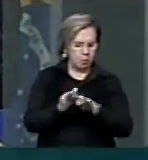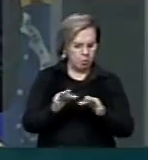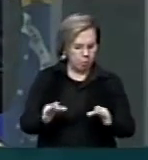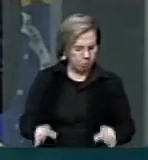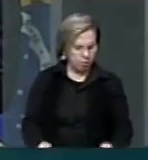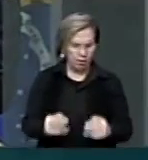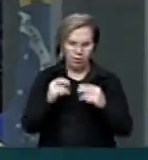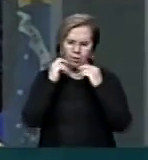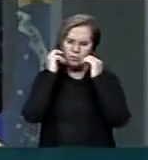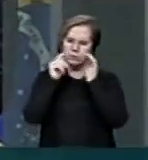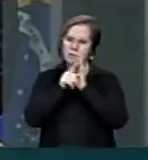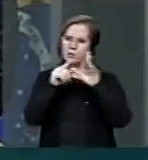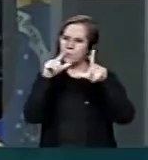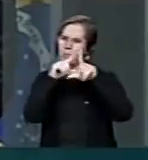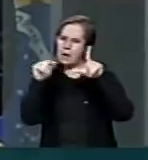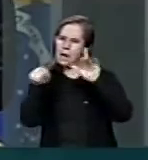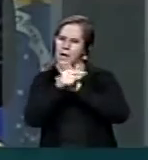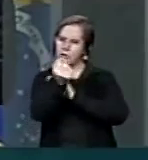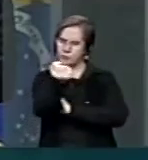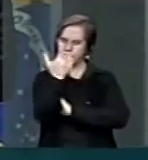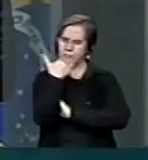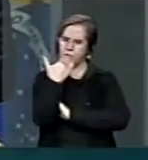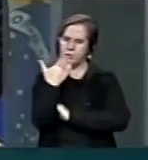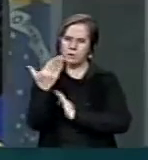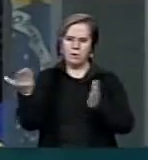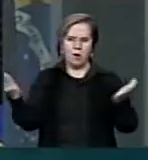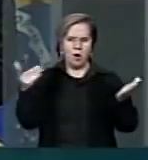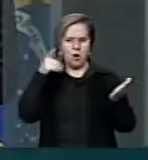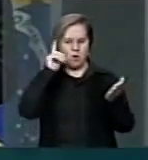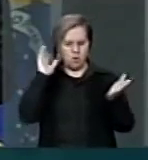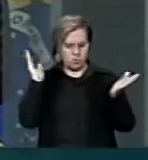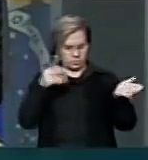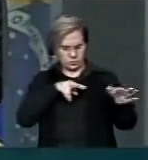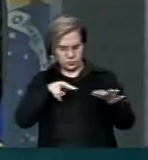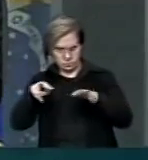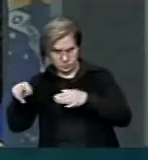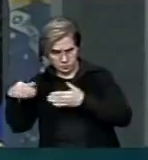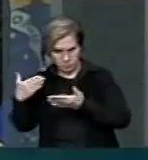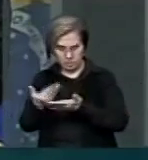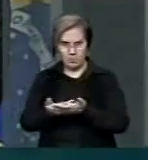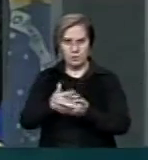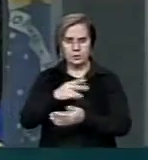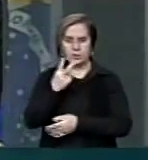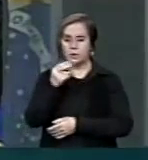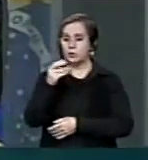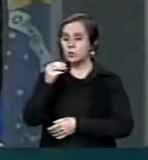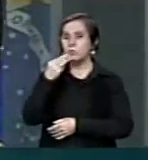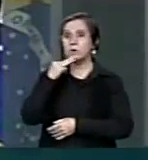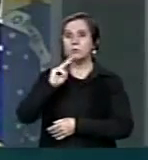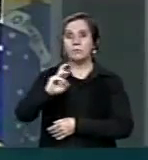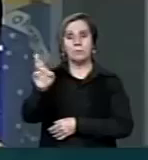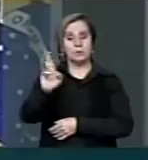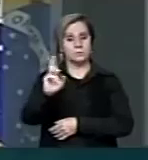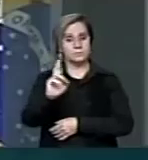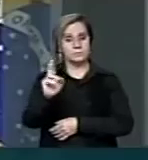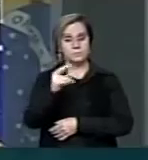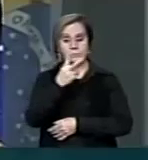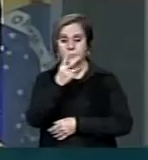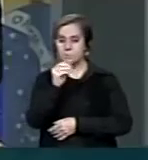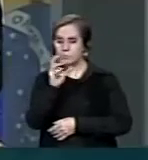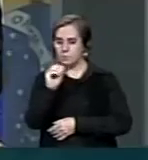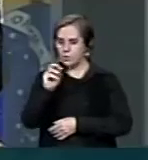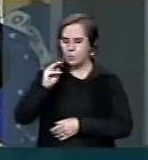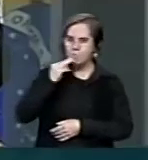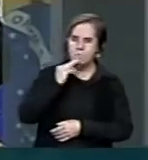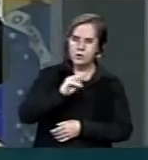Planalto, porque, por exemplo, de ontem para hoje, ou essa semana, foram empenhados 200 milhões de reais. 200 milhões